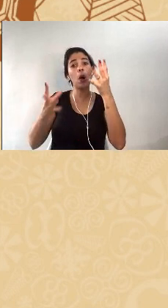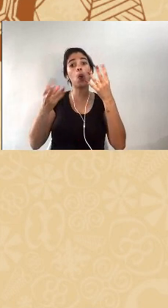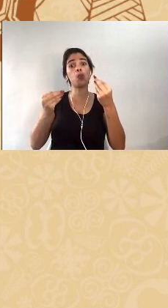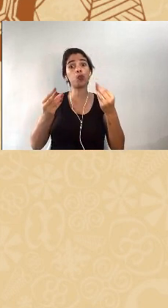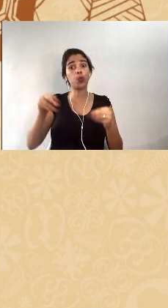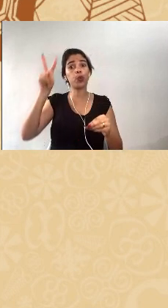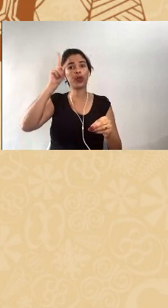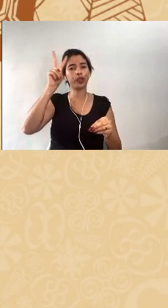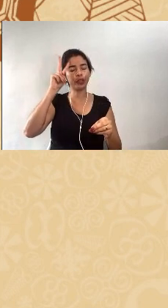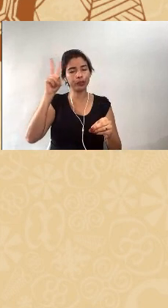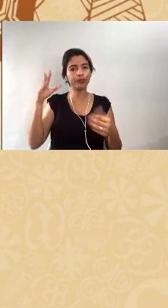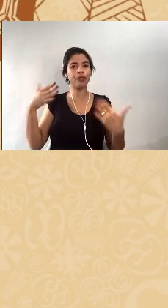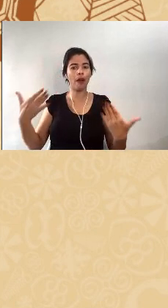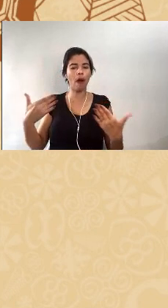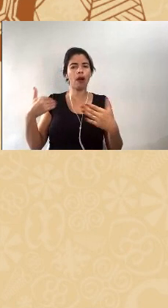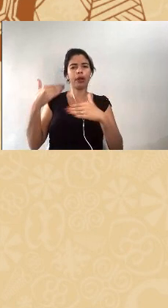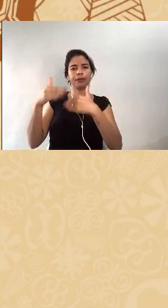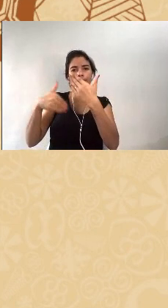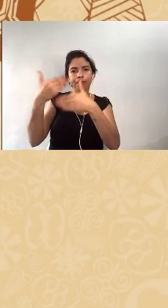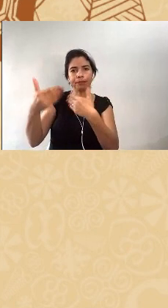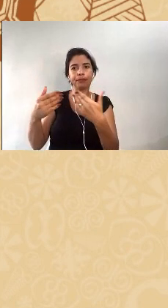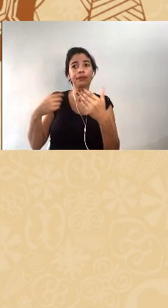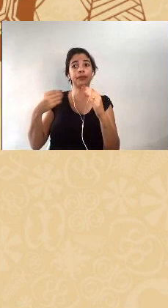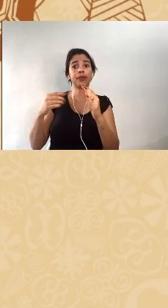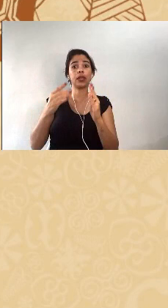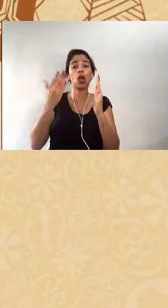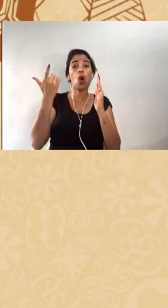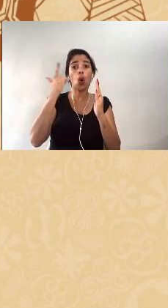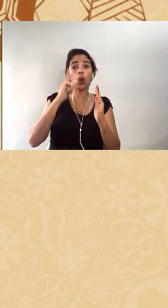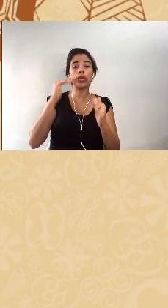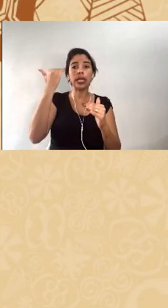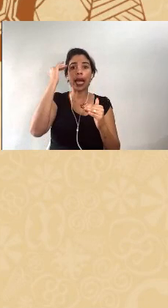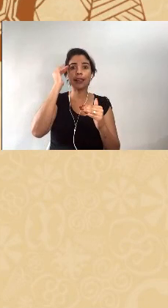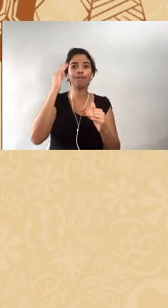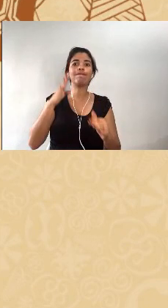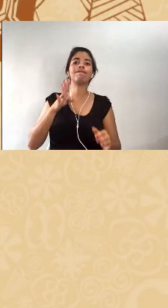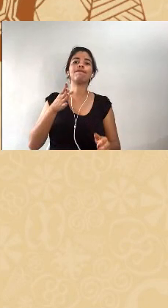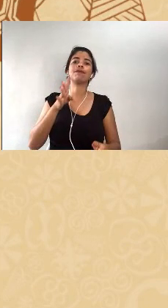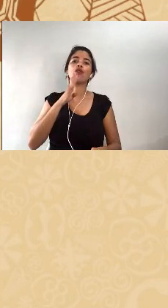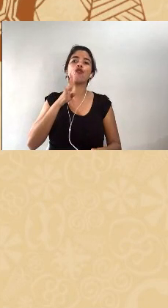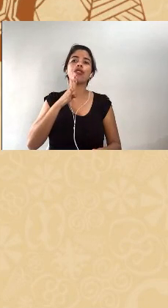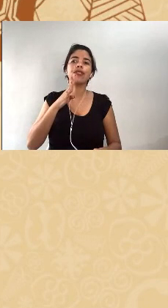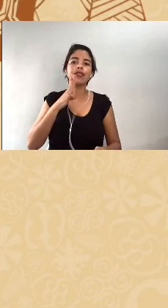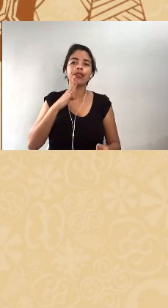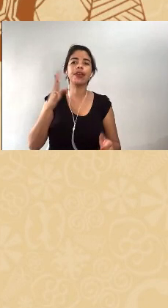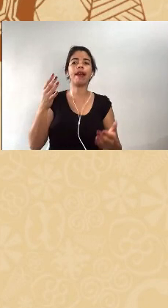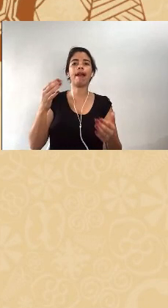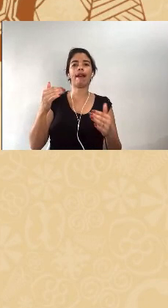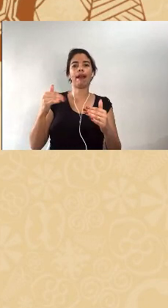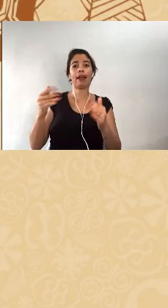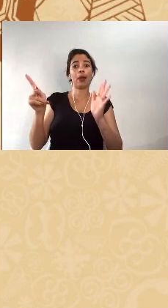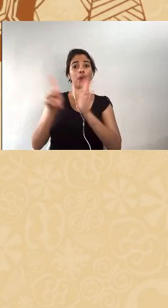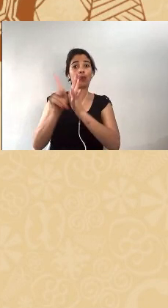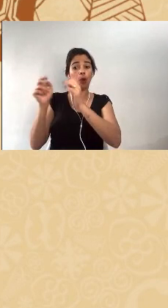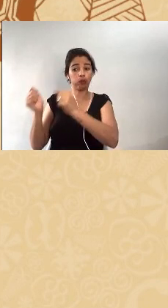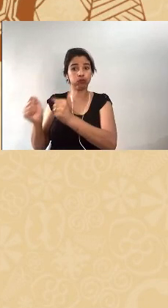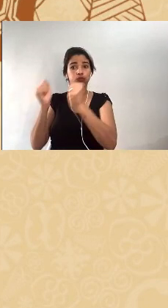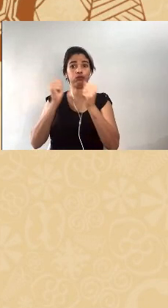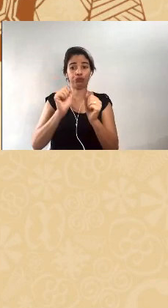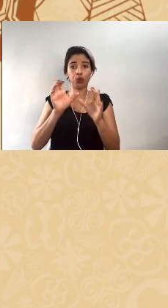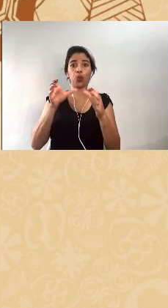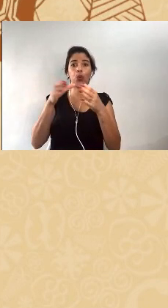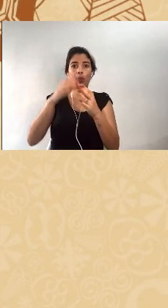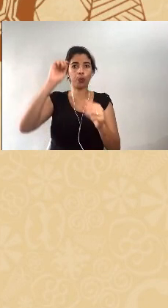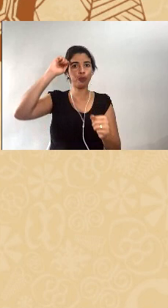Ele constrói, ele sistematiza, ele articula saberes emancipatórios que são produzidos pela própria população negra